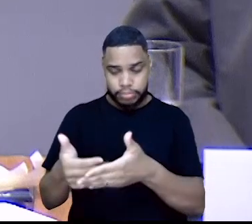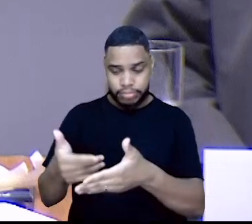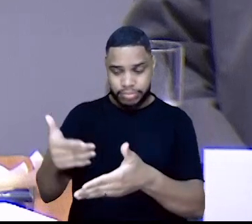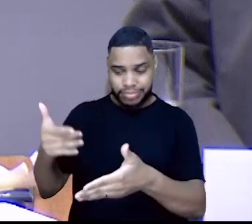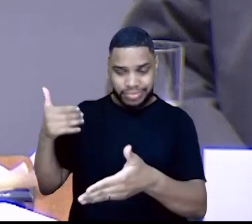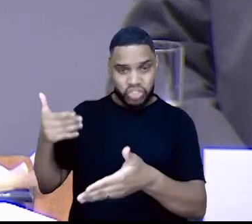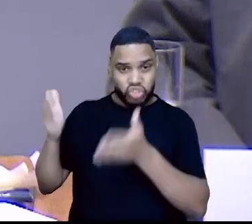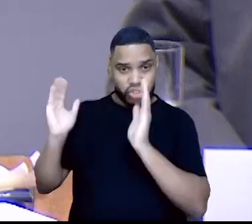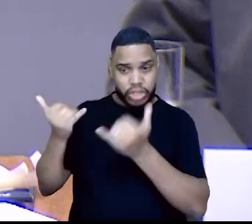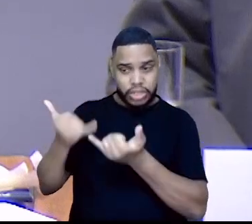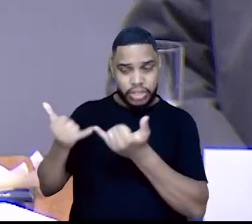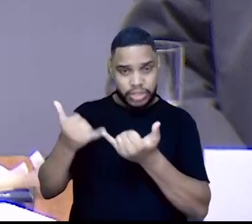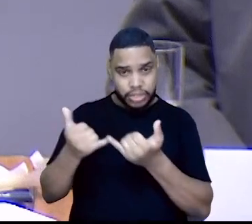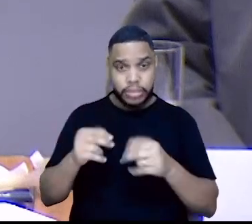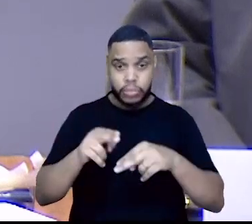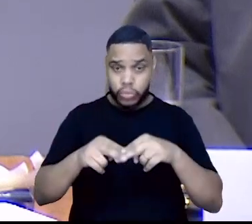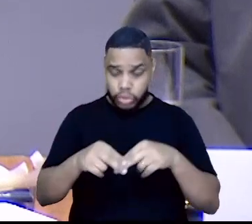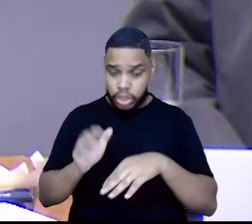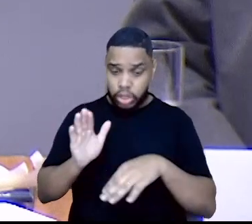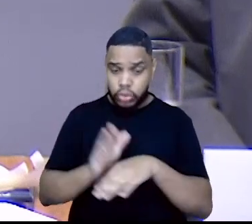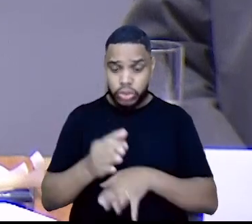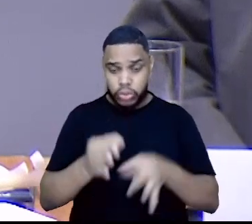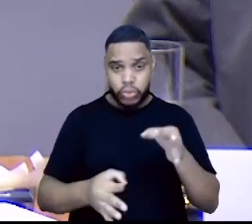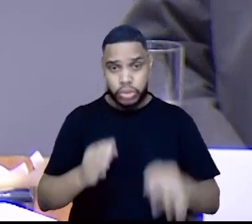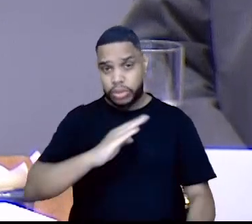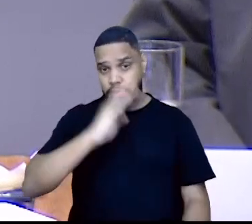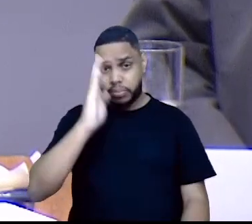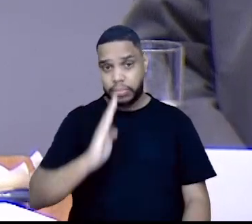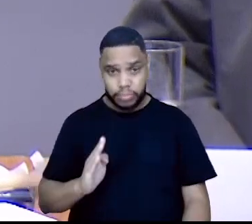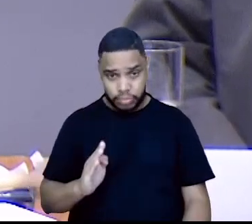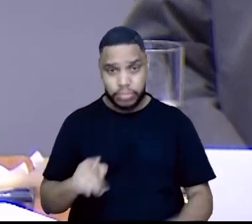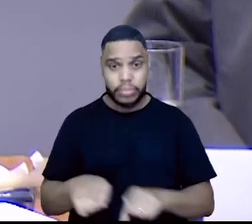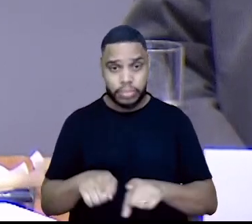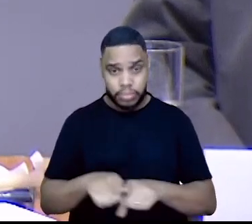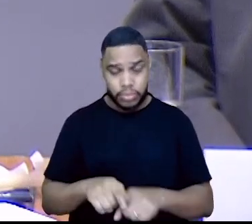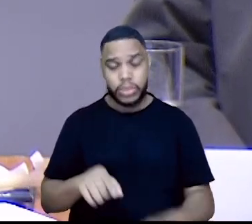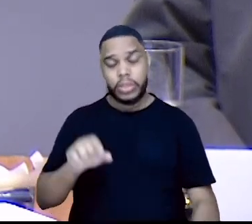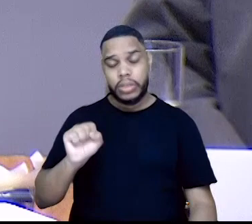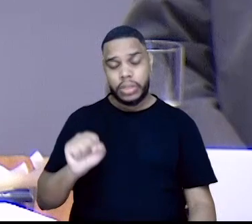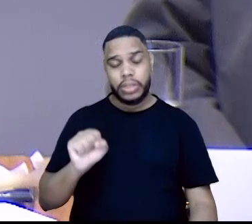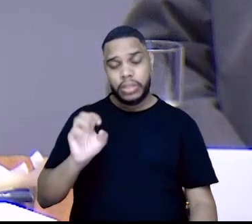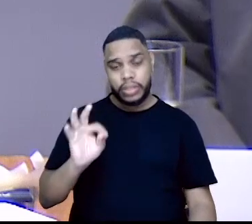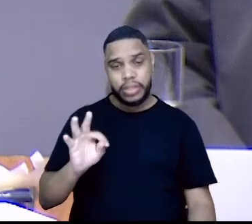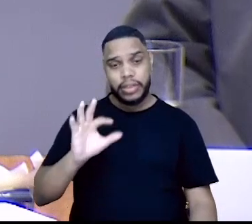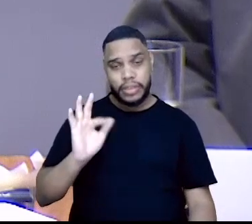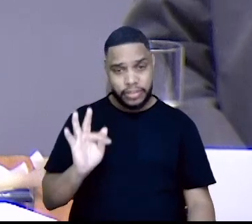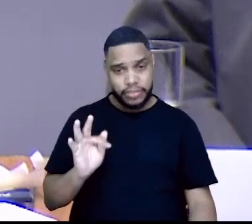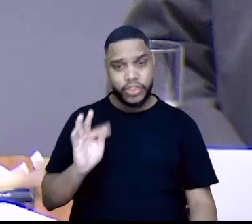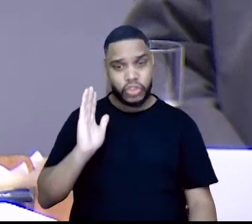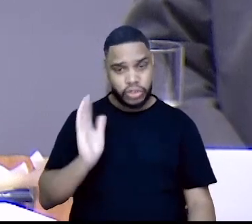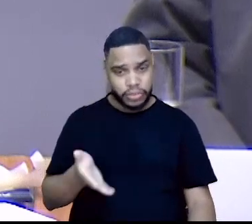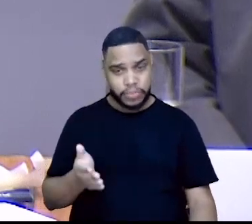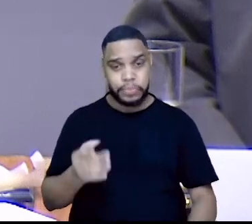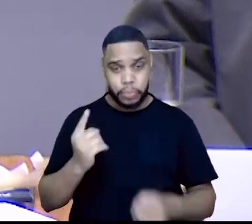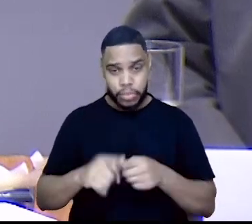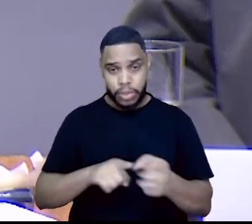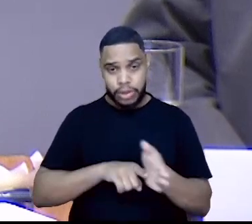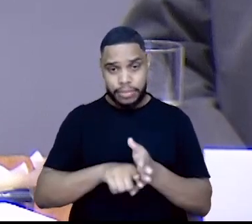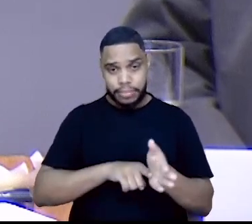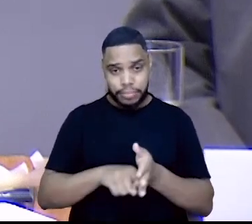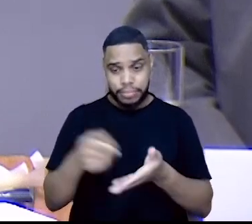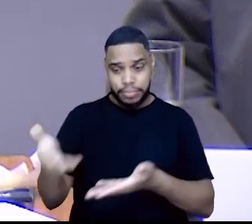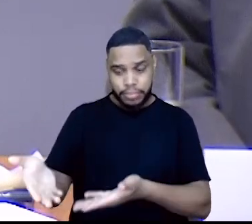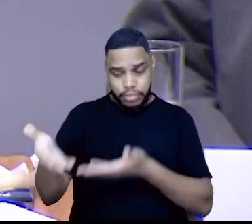forma, salvado a justiça brasileira, ou pelo menos tem salvado o Supremo Tribunal Federal. As estatísticas que eu recebi